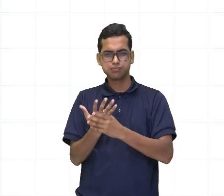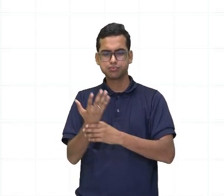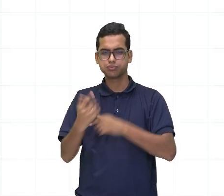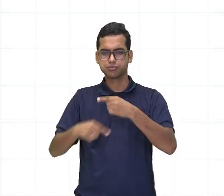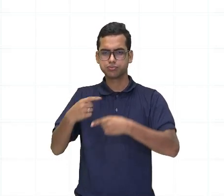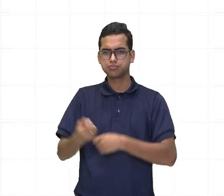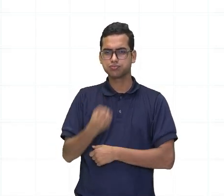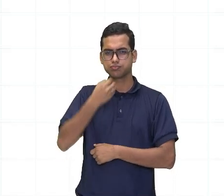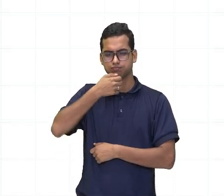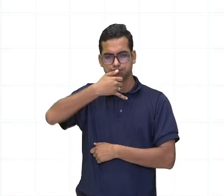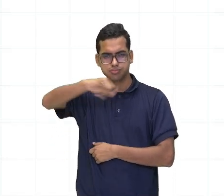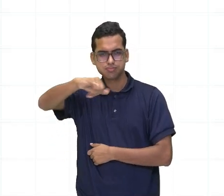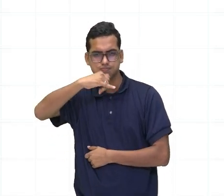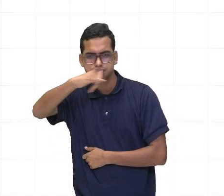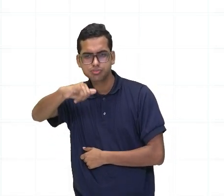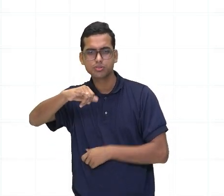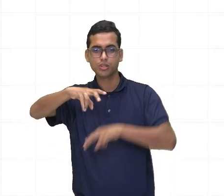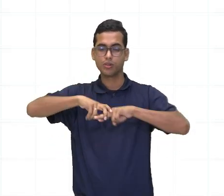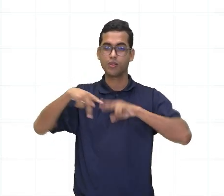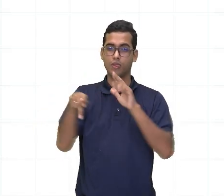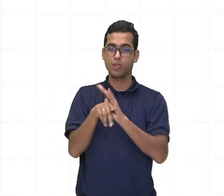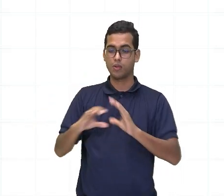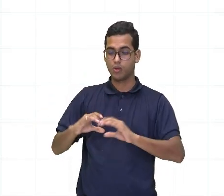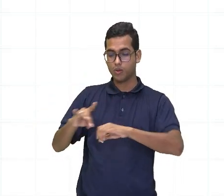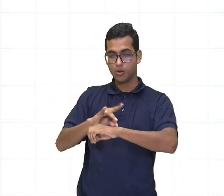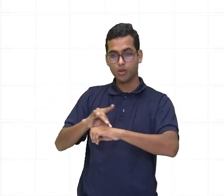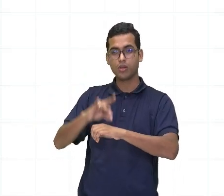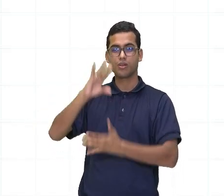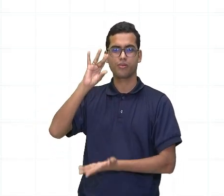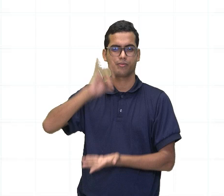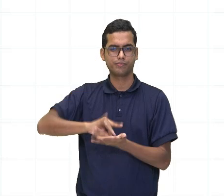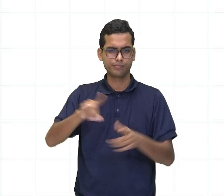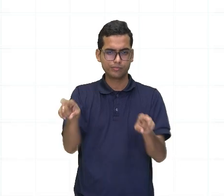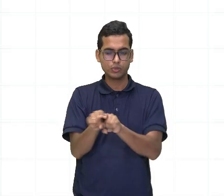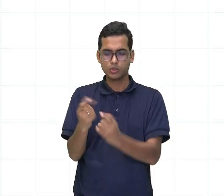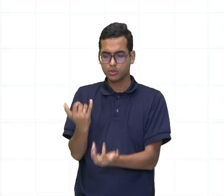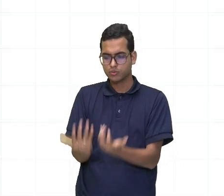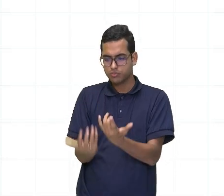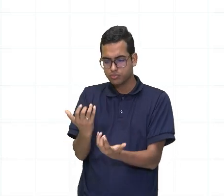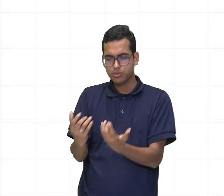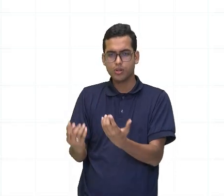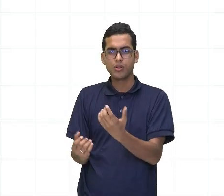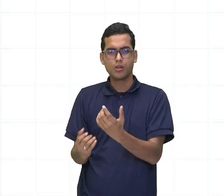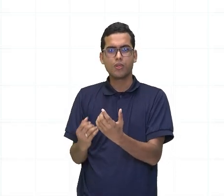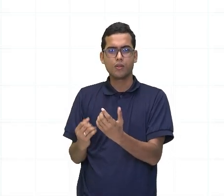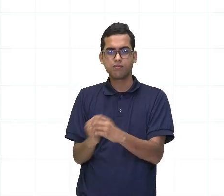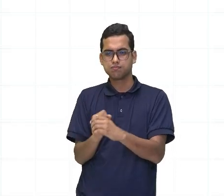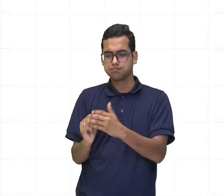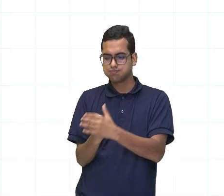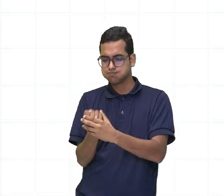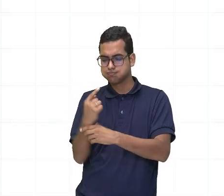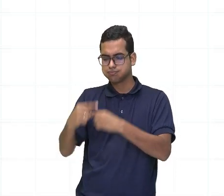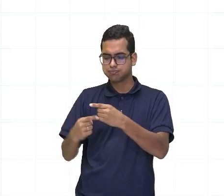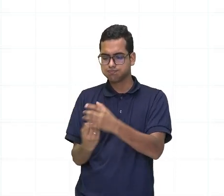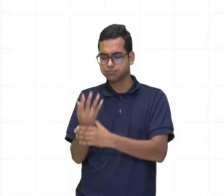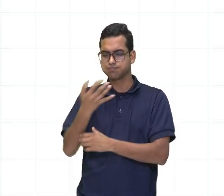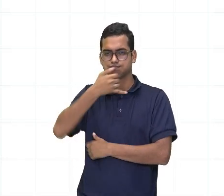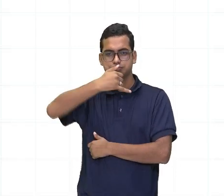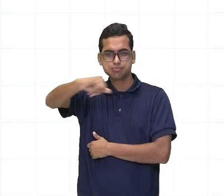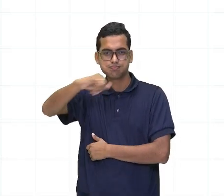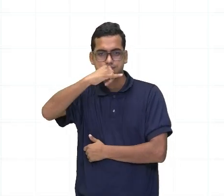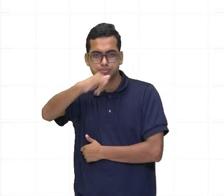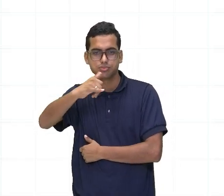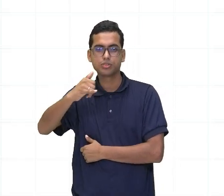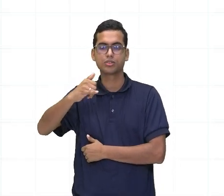queima desse combustível fóssil, que já é um fator, né, limitante, que não se renova